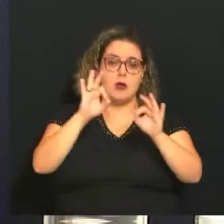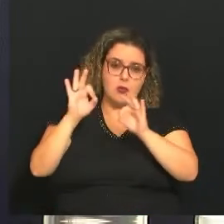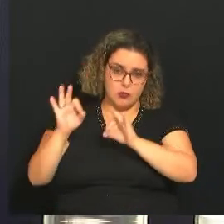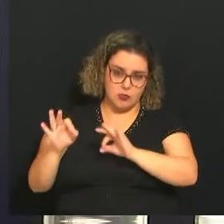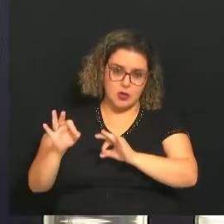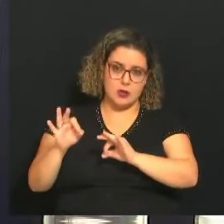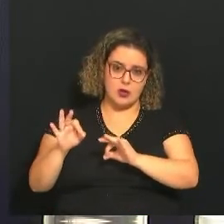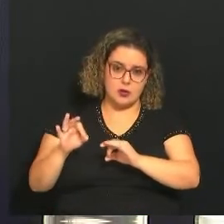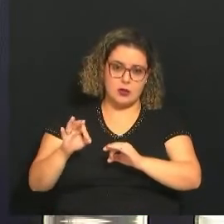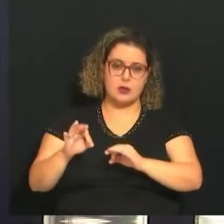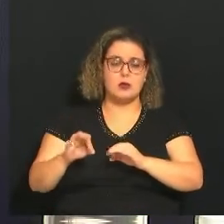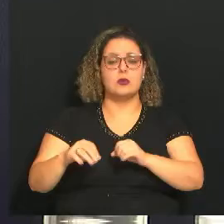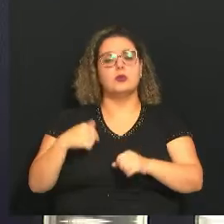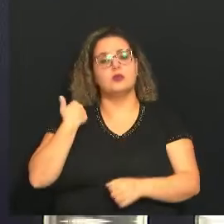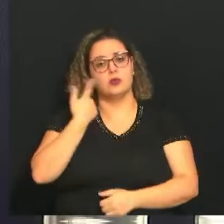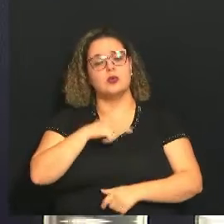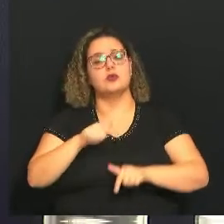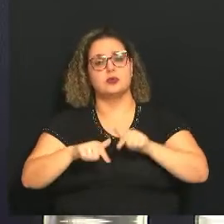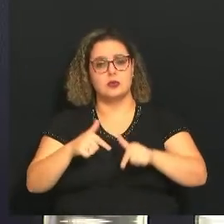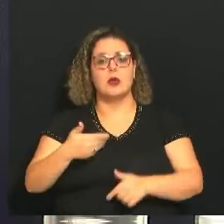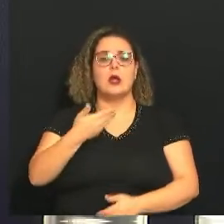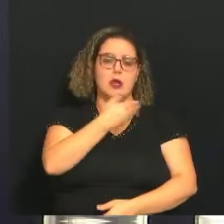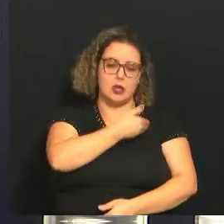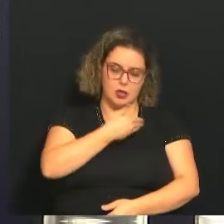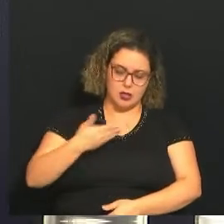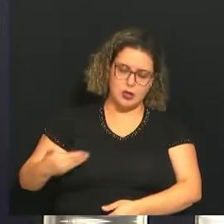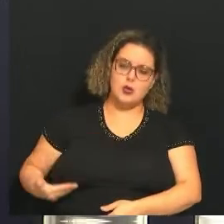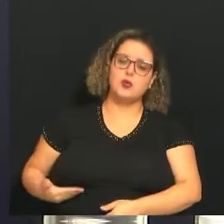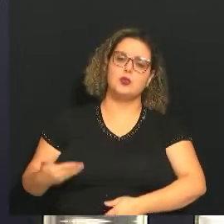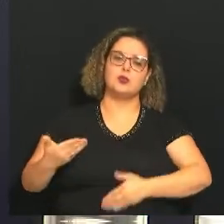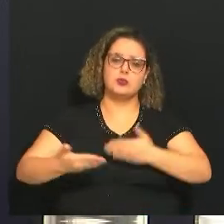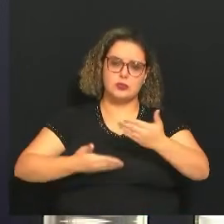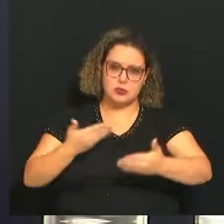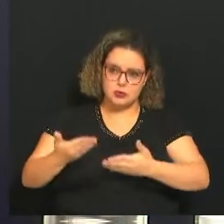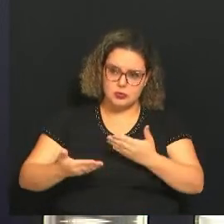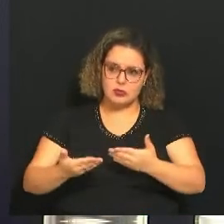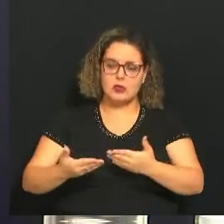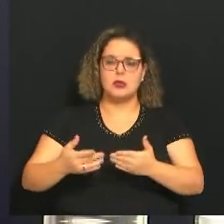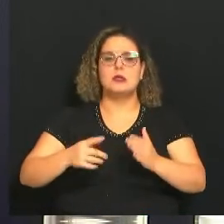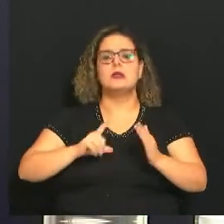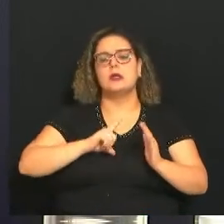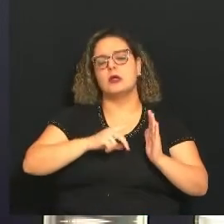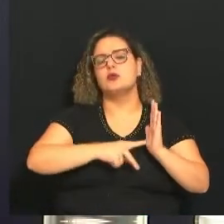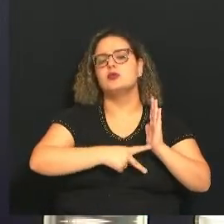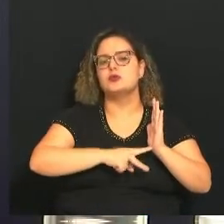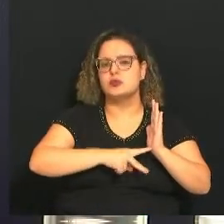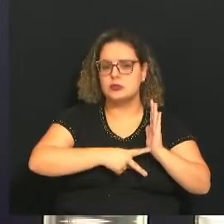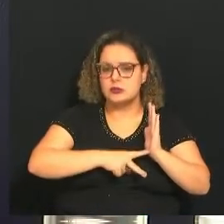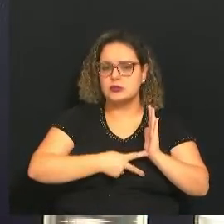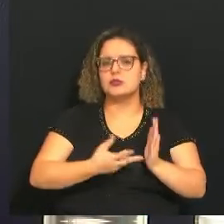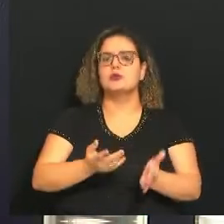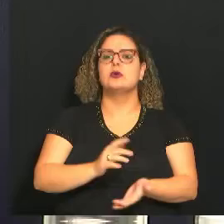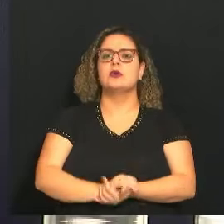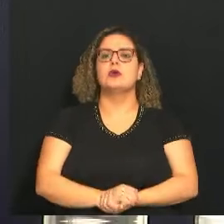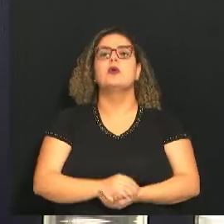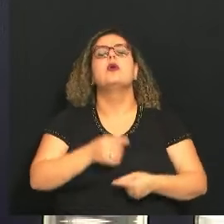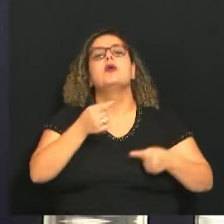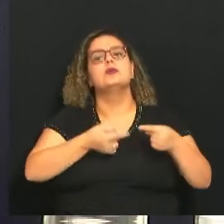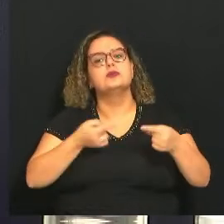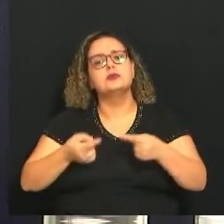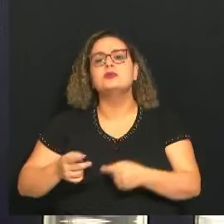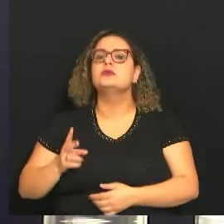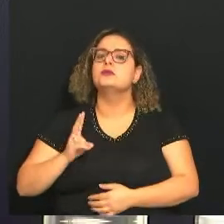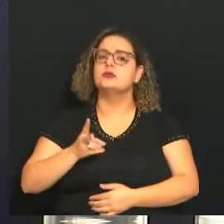sabe, eu sou servidora pública, né? Venho aí do movimento sindical, A discussão sobre o serviço público sempre pautou